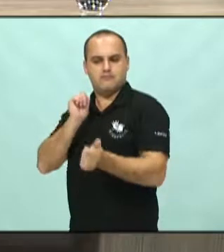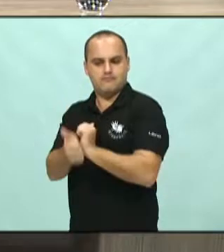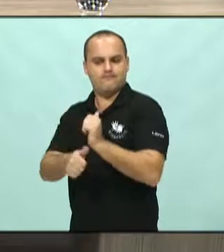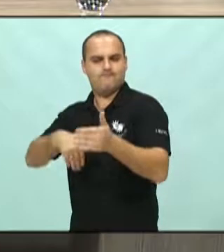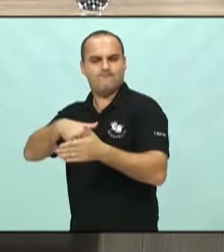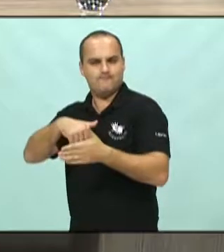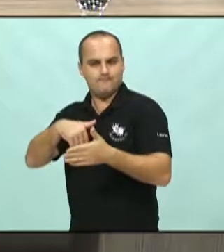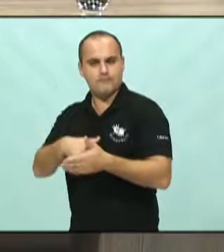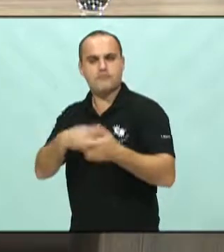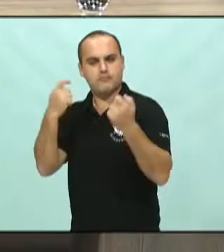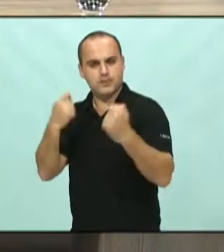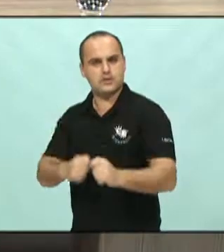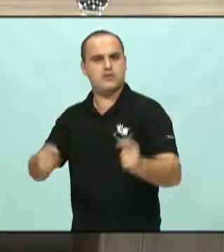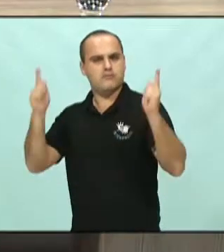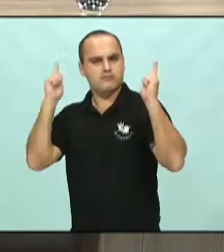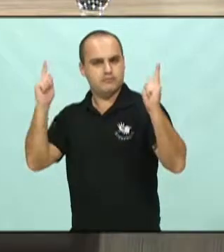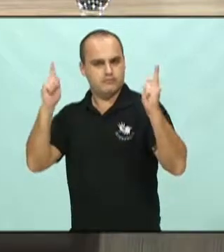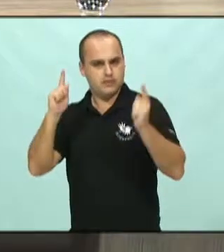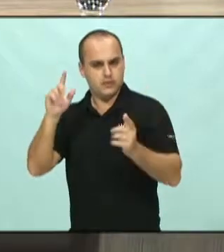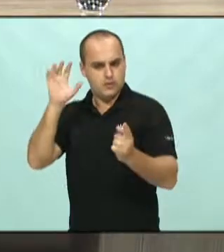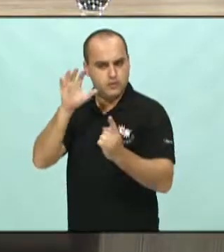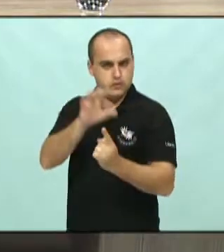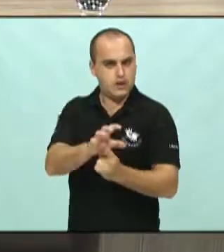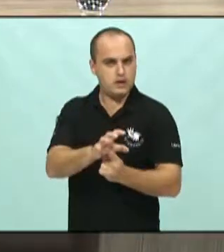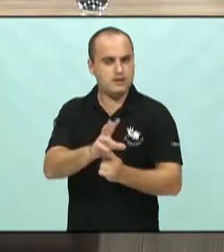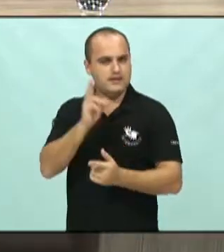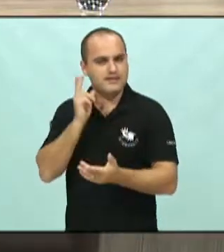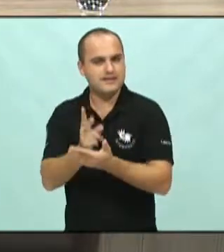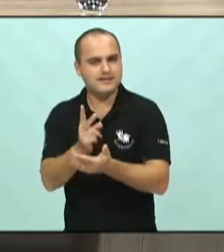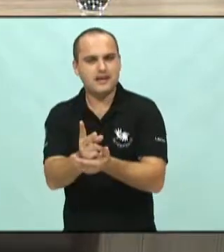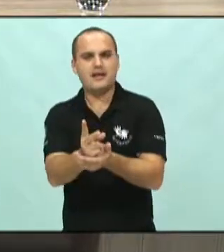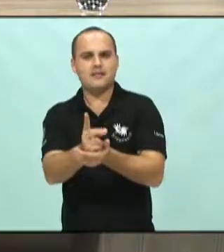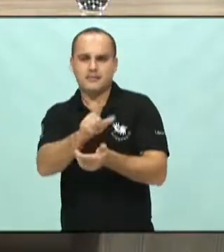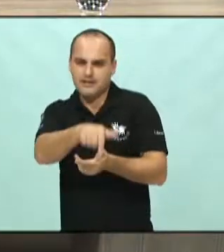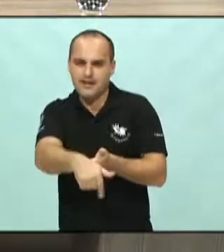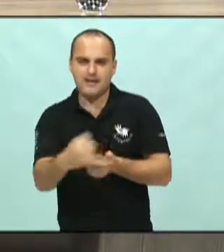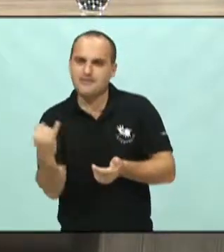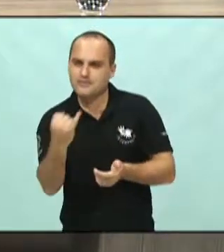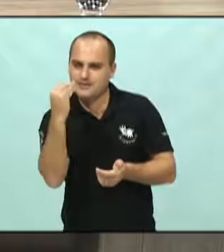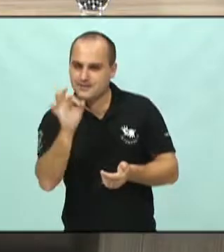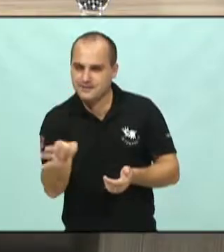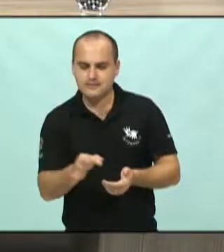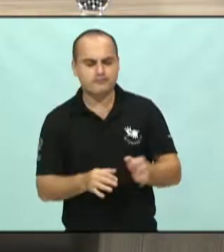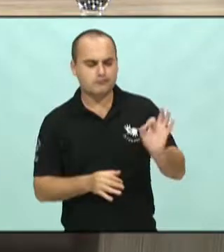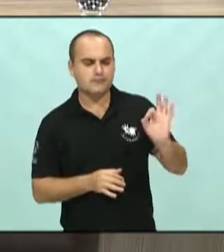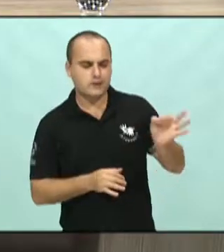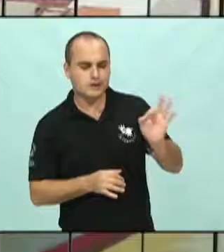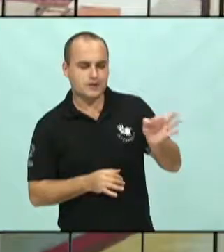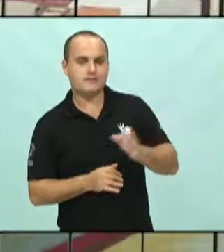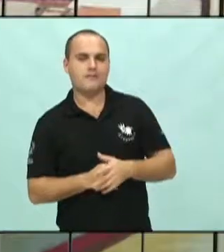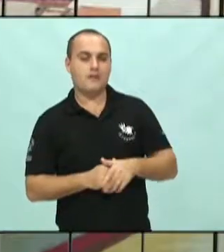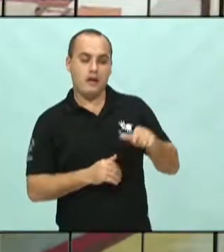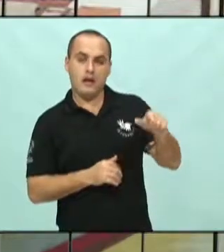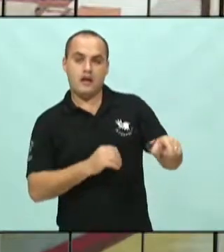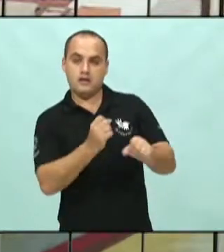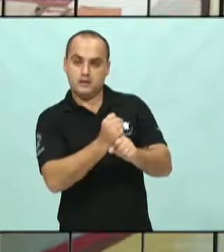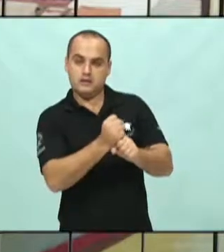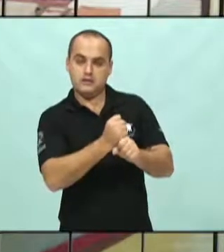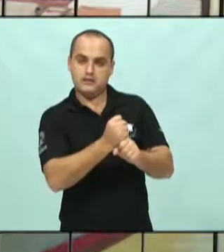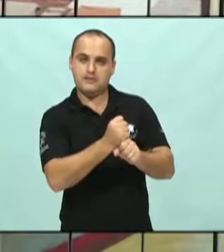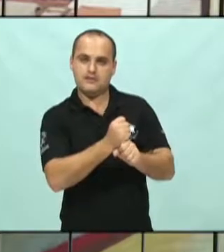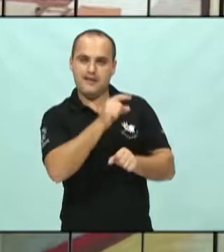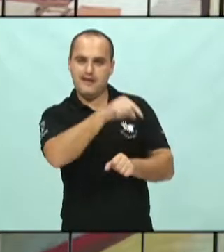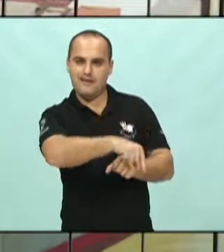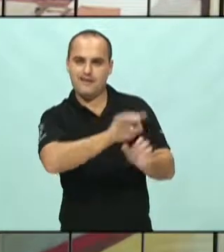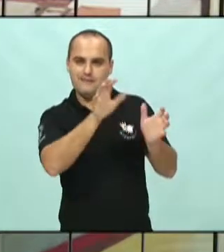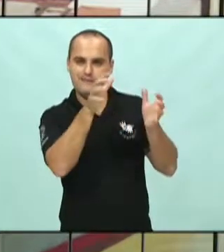parte, fazer a sua festa, sua pressão. Isso Sim. sempre se consolidou, né? Com certeza, né? Tanto é que a gente viu esse ano, né, o nosso